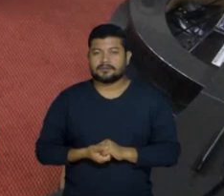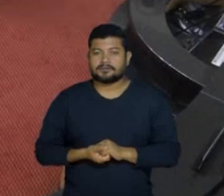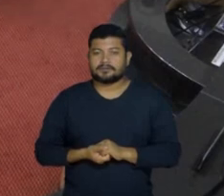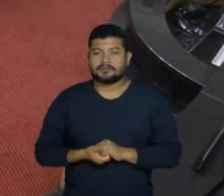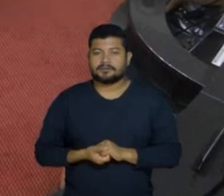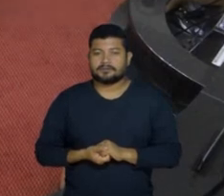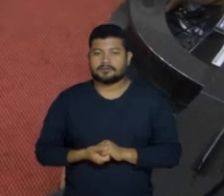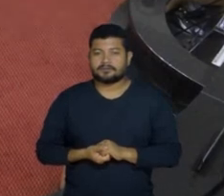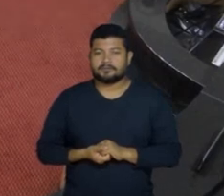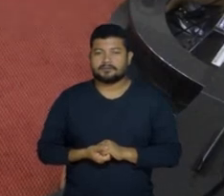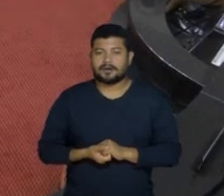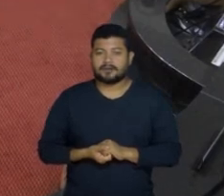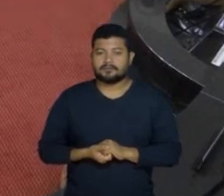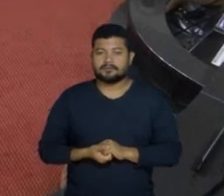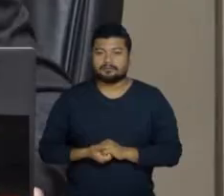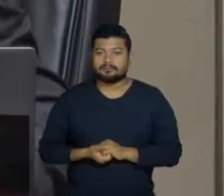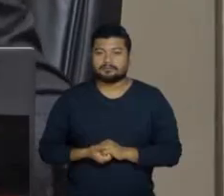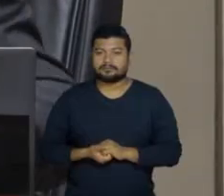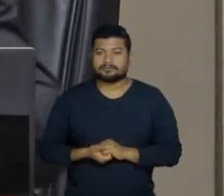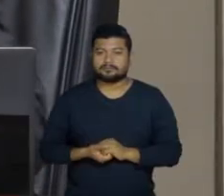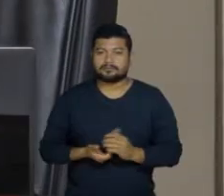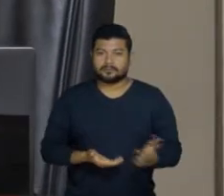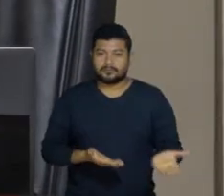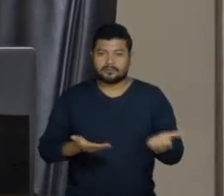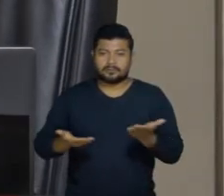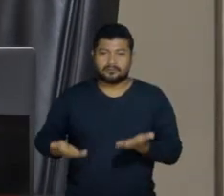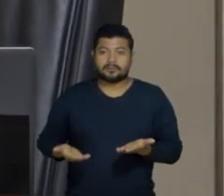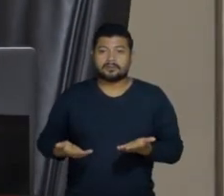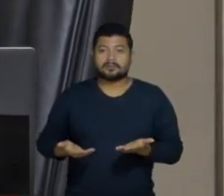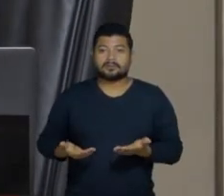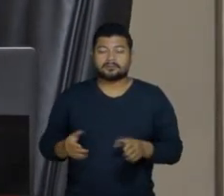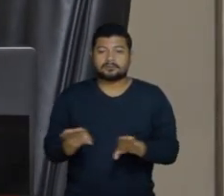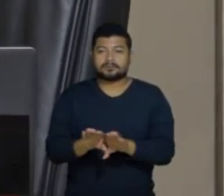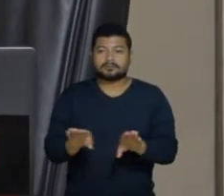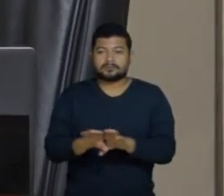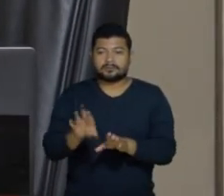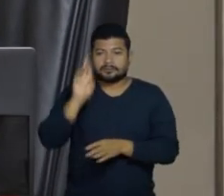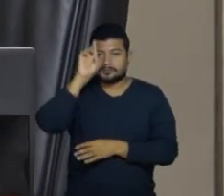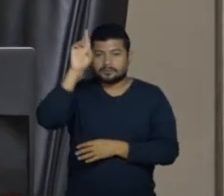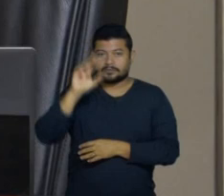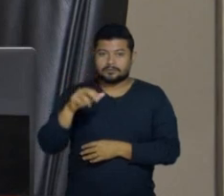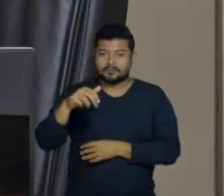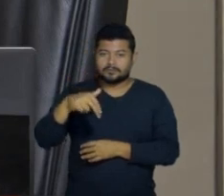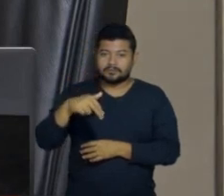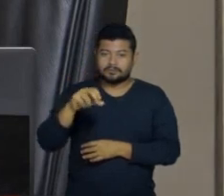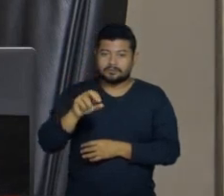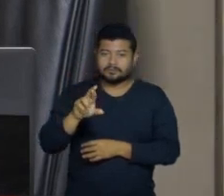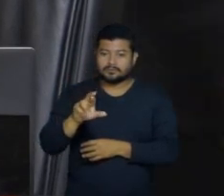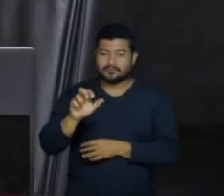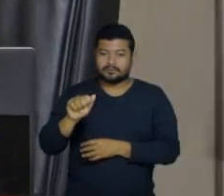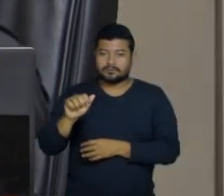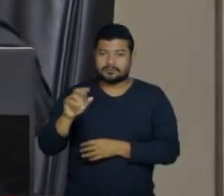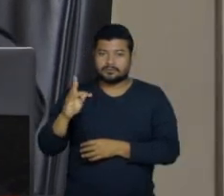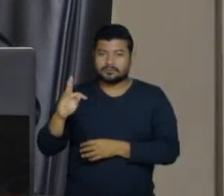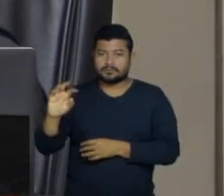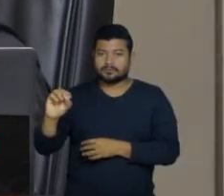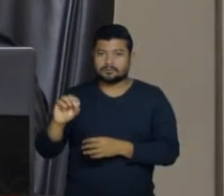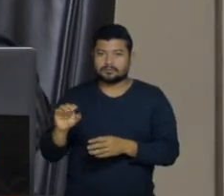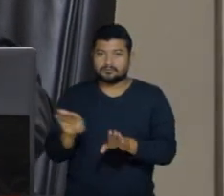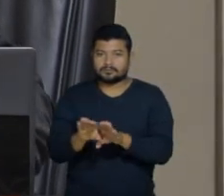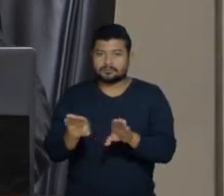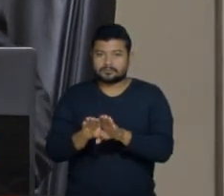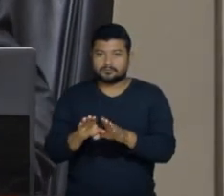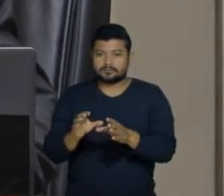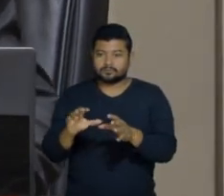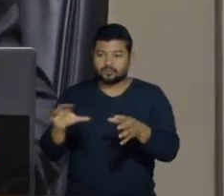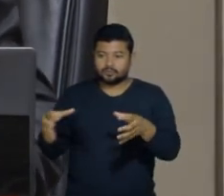Comandante Honorato também, convido para fazer parte aqui, se juntar a nós, e mais também os colegas da nossa Marinha do